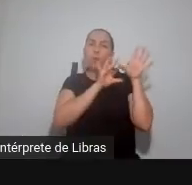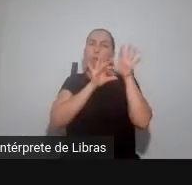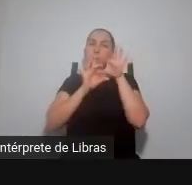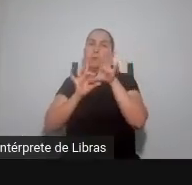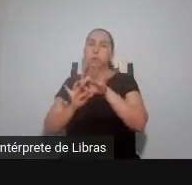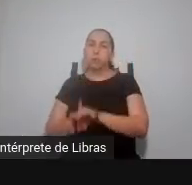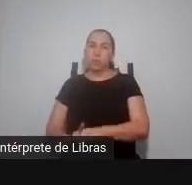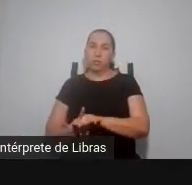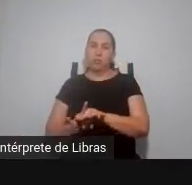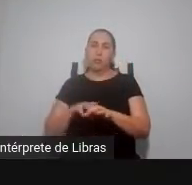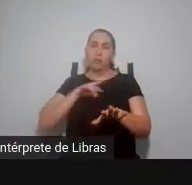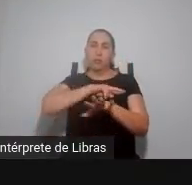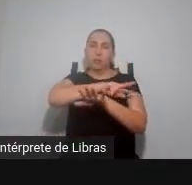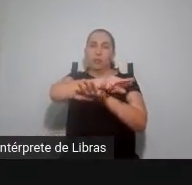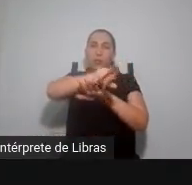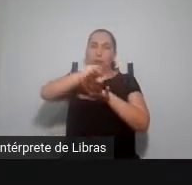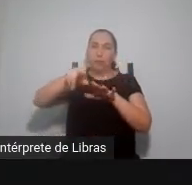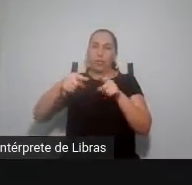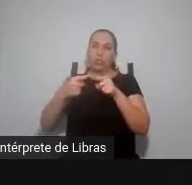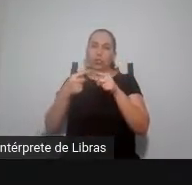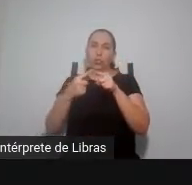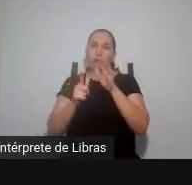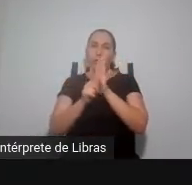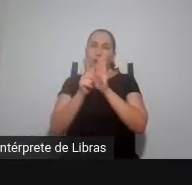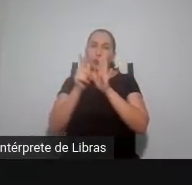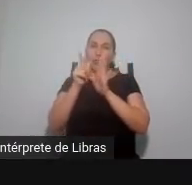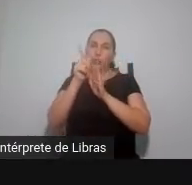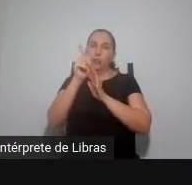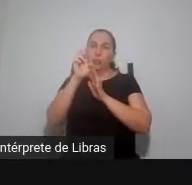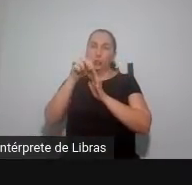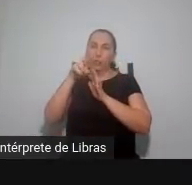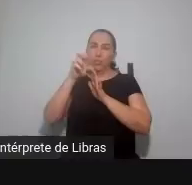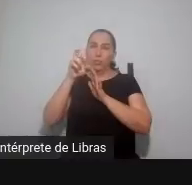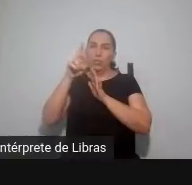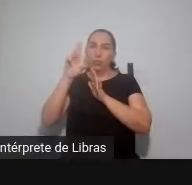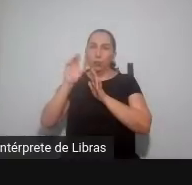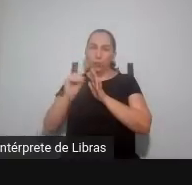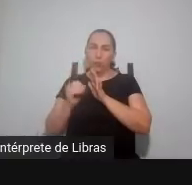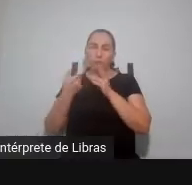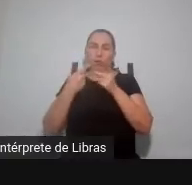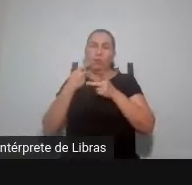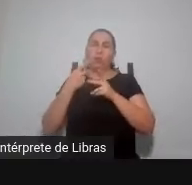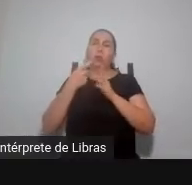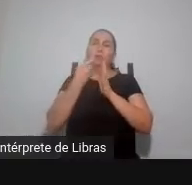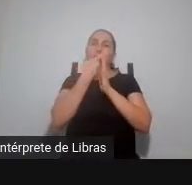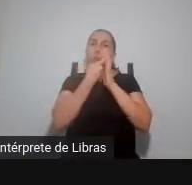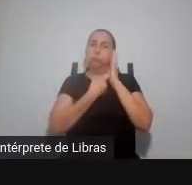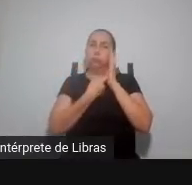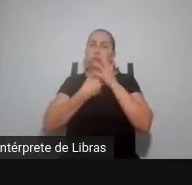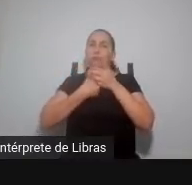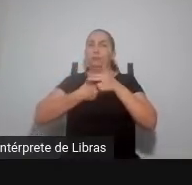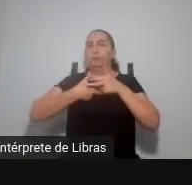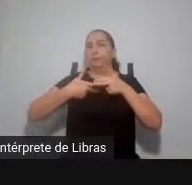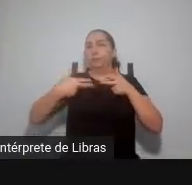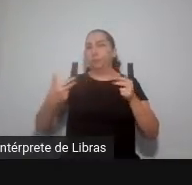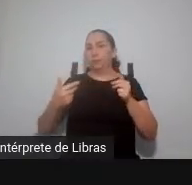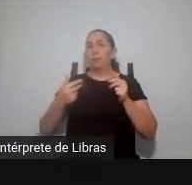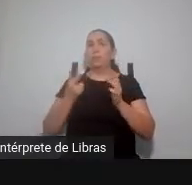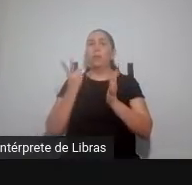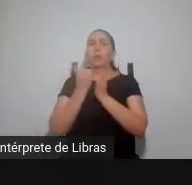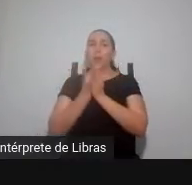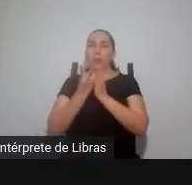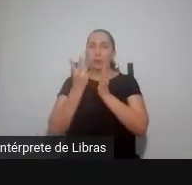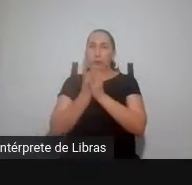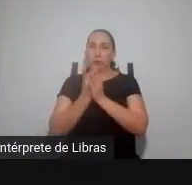esses diferentes gêneros discursivos para um propósito concreto, Nós não deixamos de fazer isso em nome da